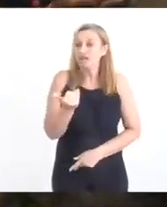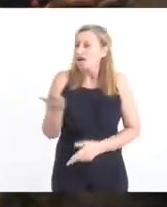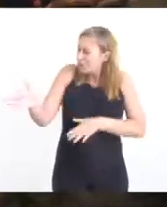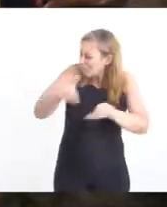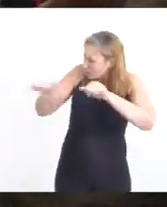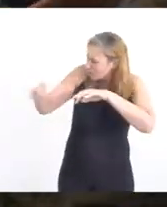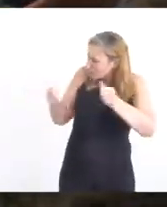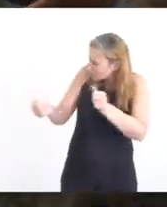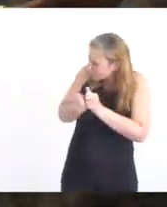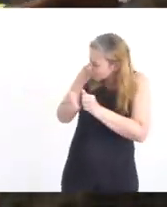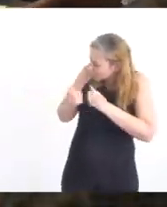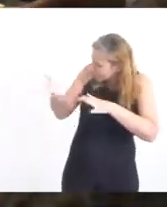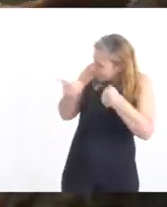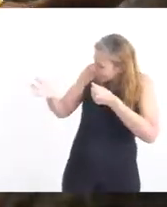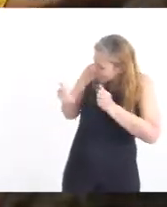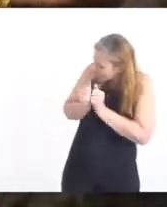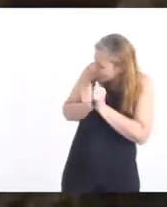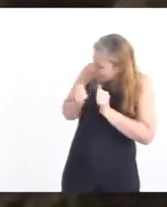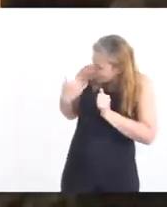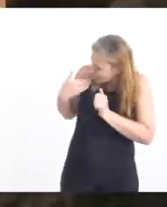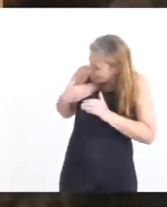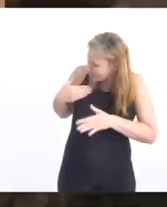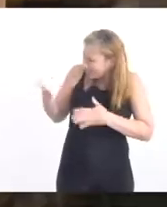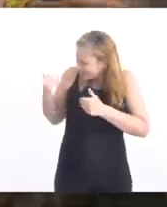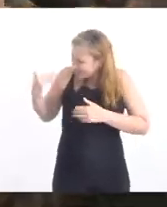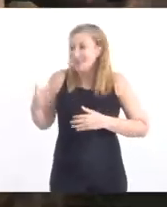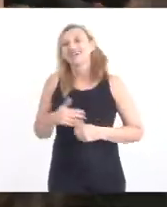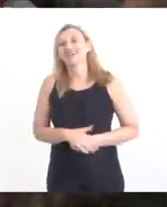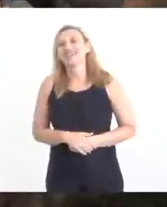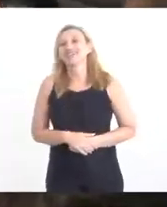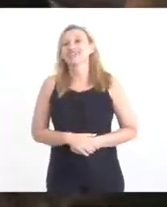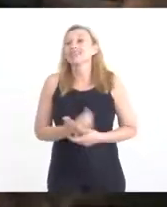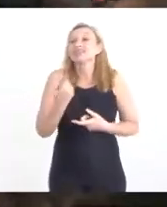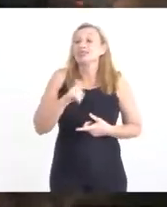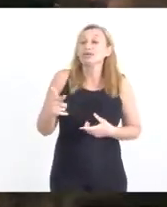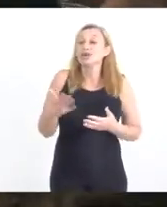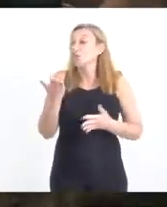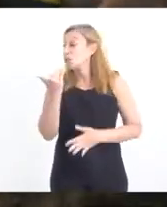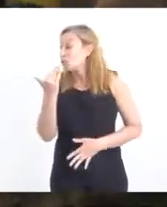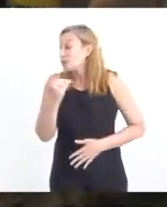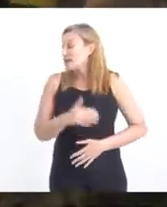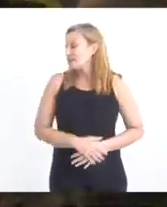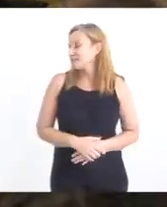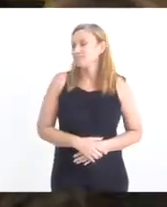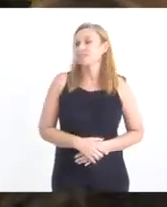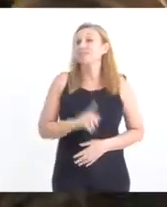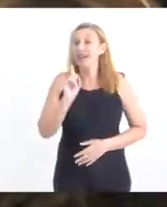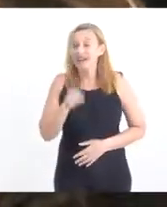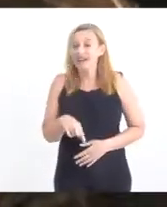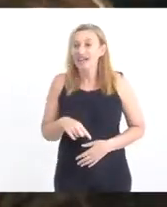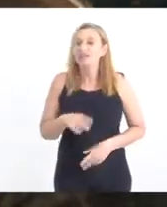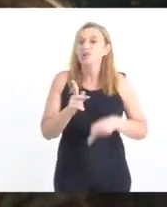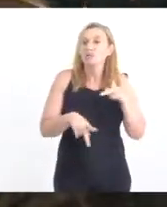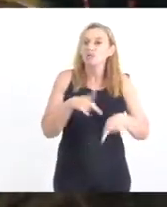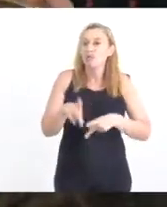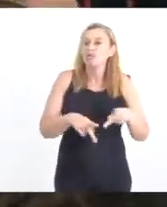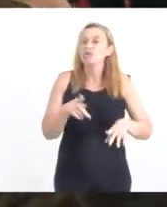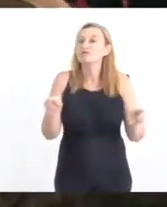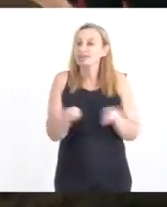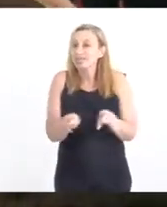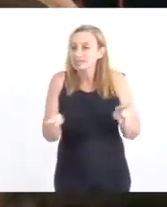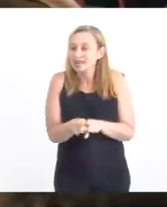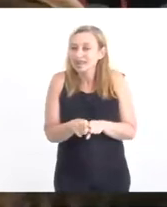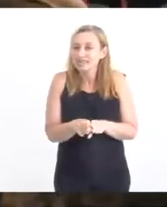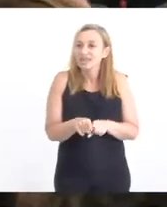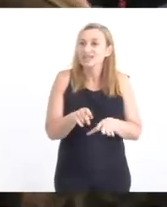pode chegar mais para cá gente para junto de mim pode chegar perto de mim não tem o que comer é a população também